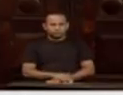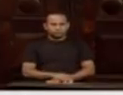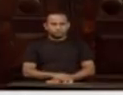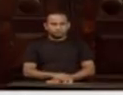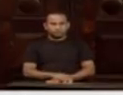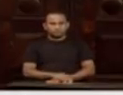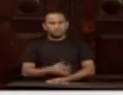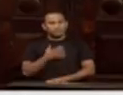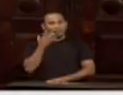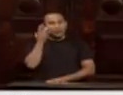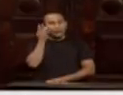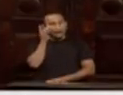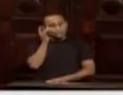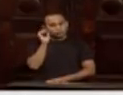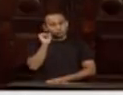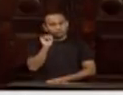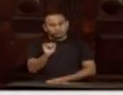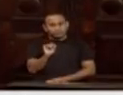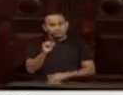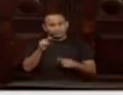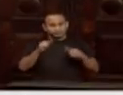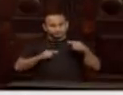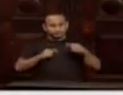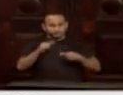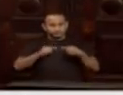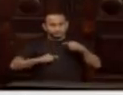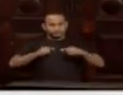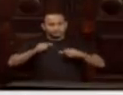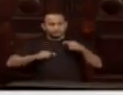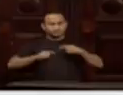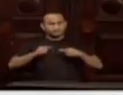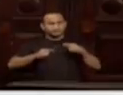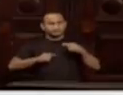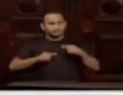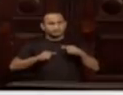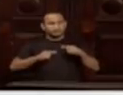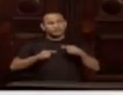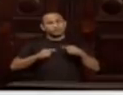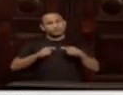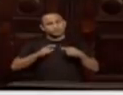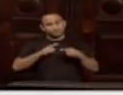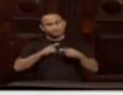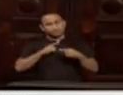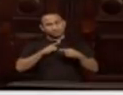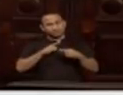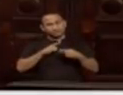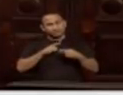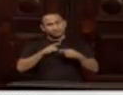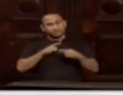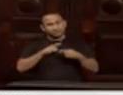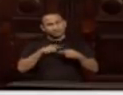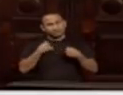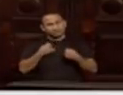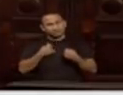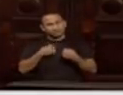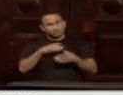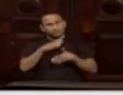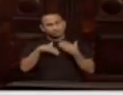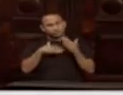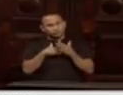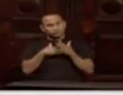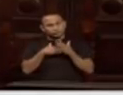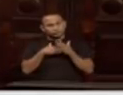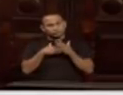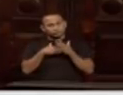acho que esse debate deveria ter tomado conta de todo o expediente inicial e